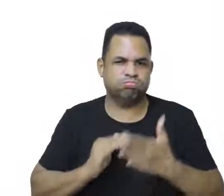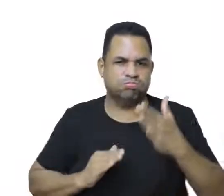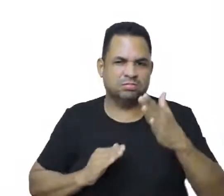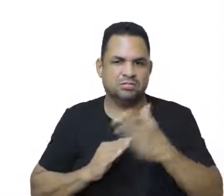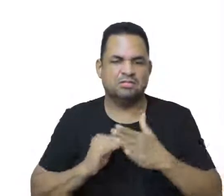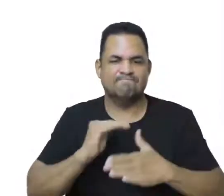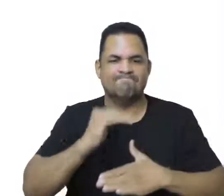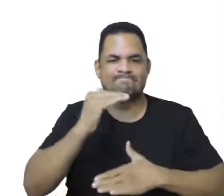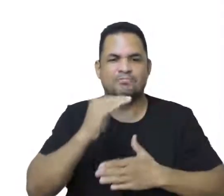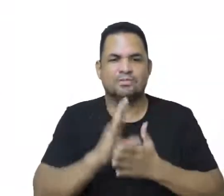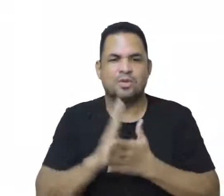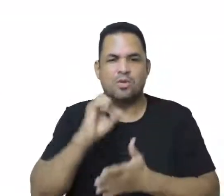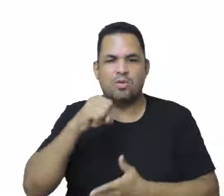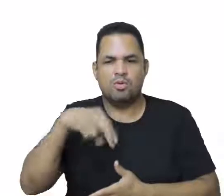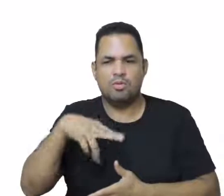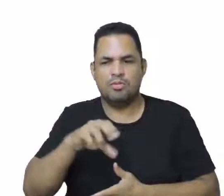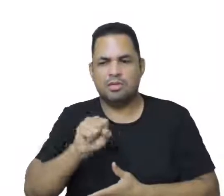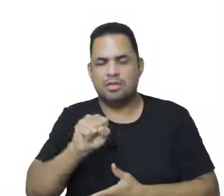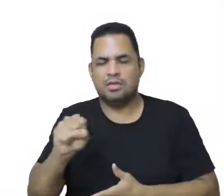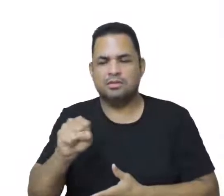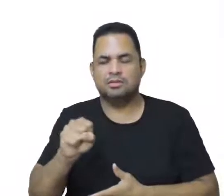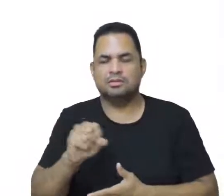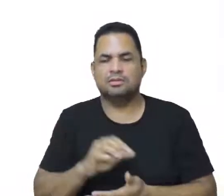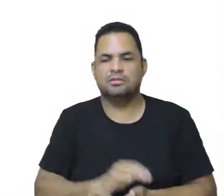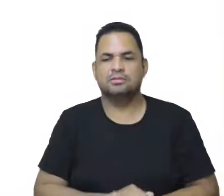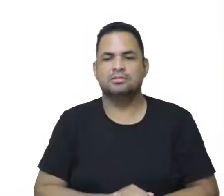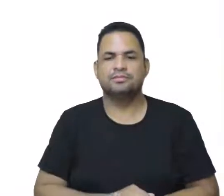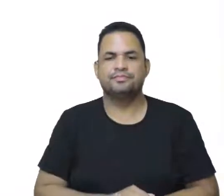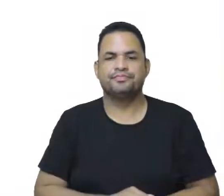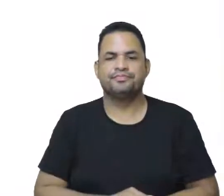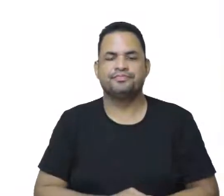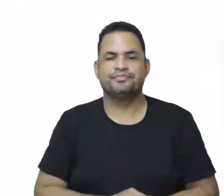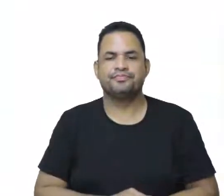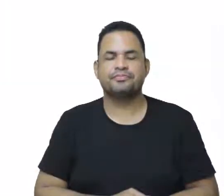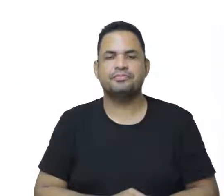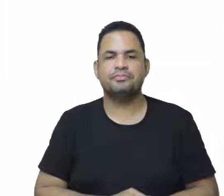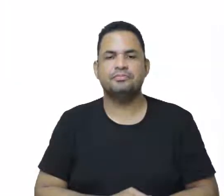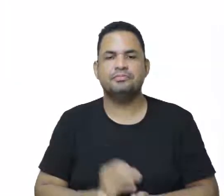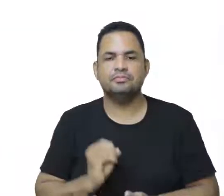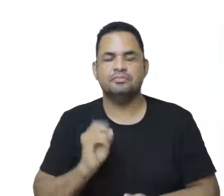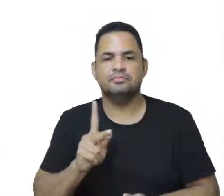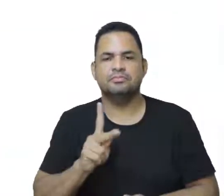limites estabelecidos pela Organização Mundial da Saúde.